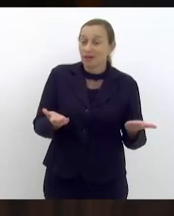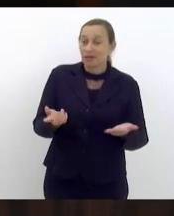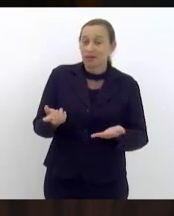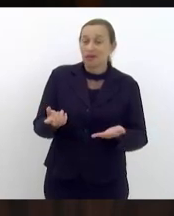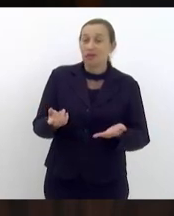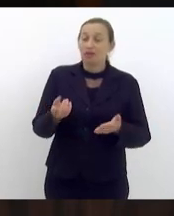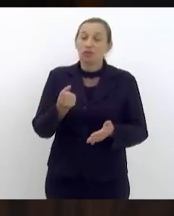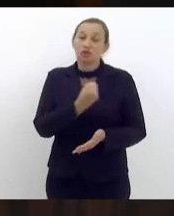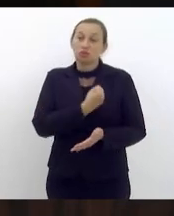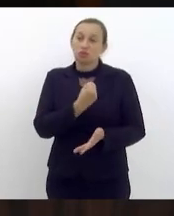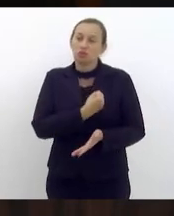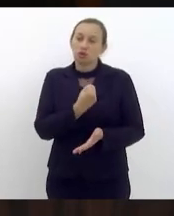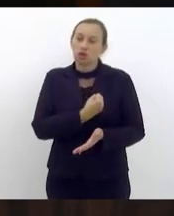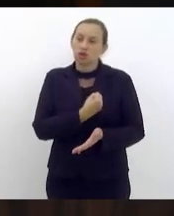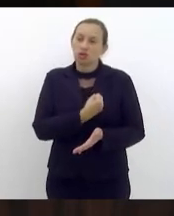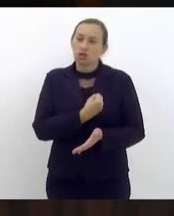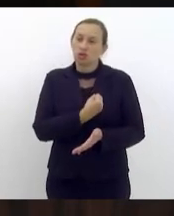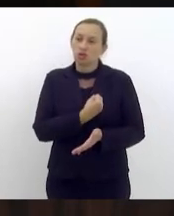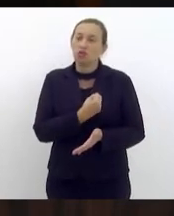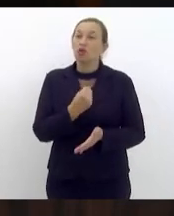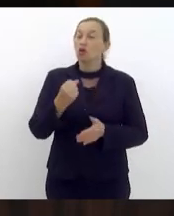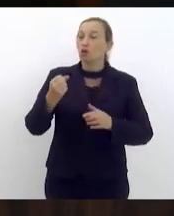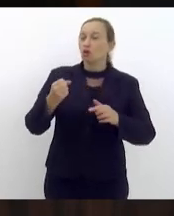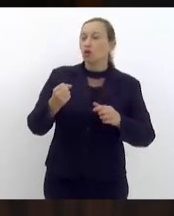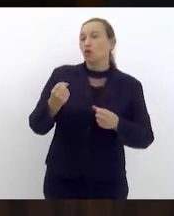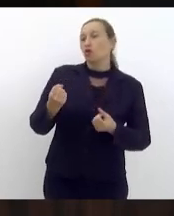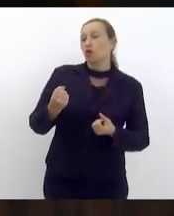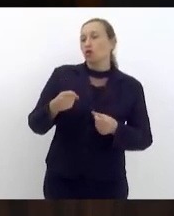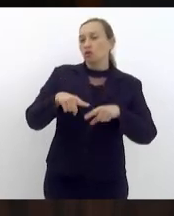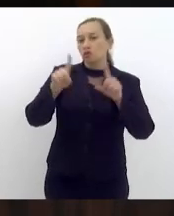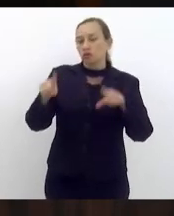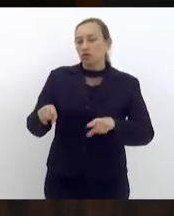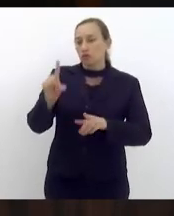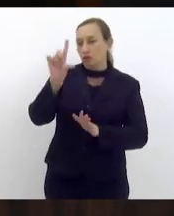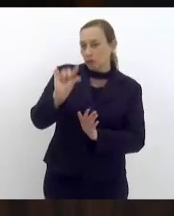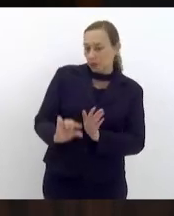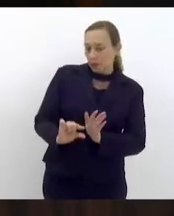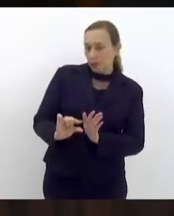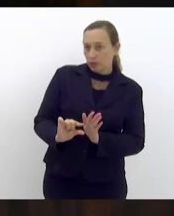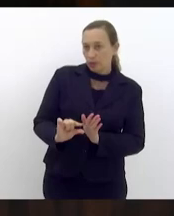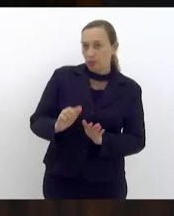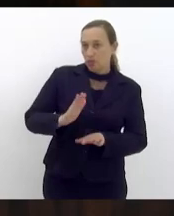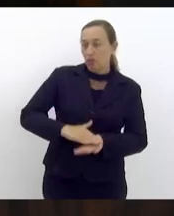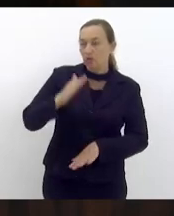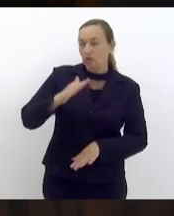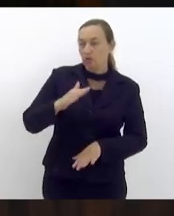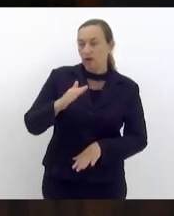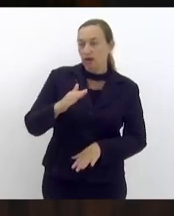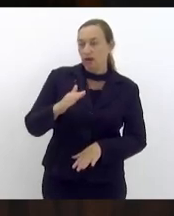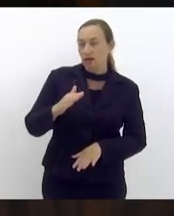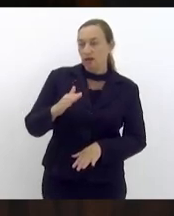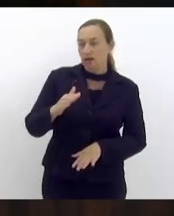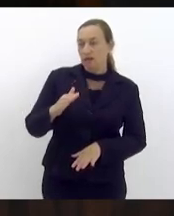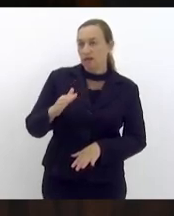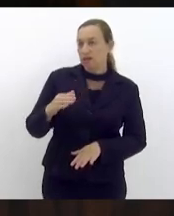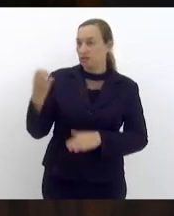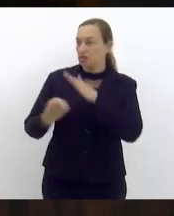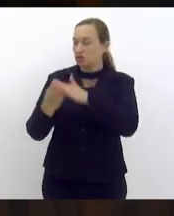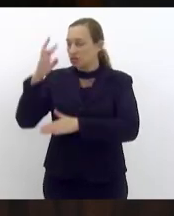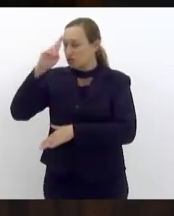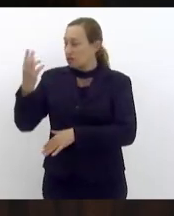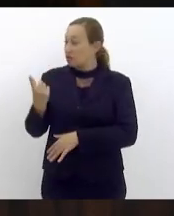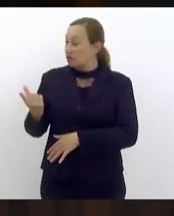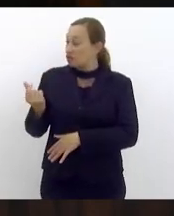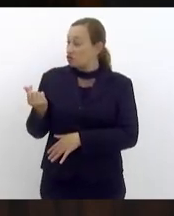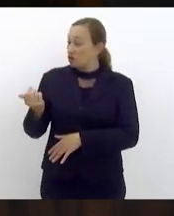o número de funcionário estamos automatizando e quanto mais a gente sempre tem pessoas empregadas né